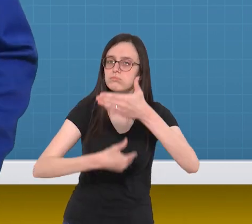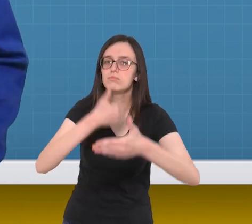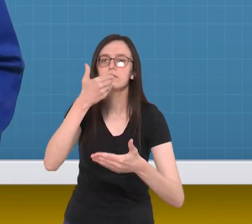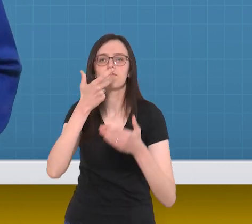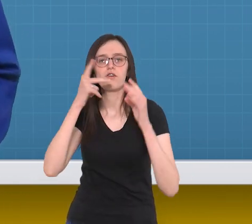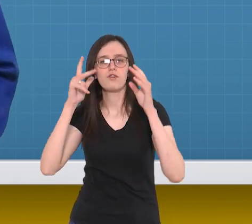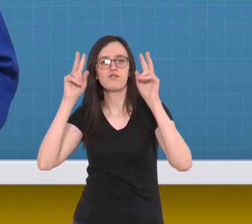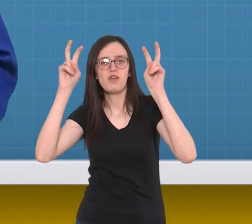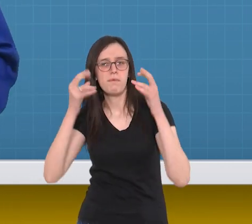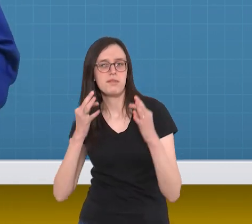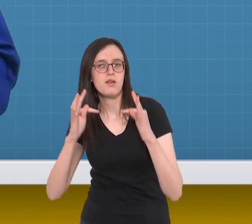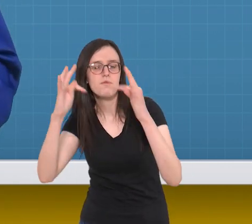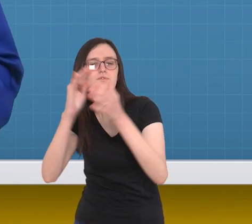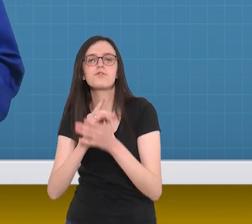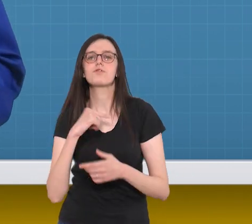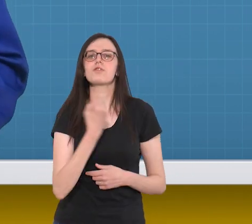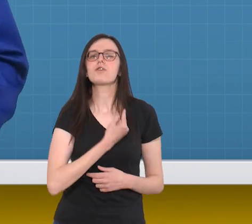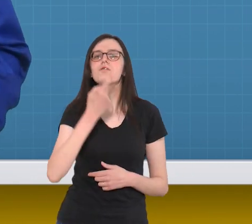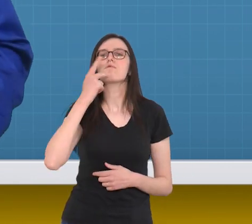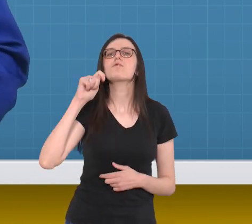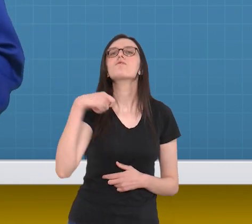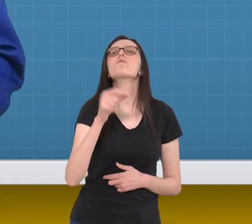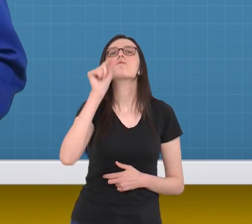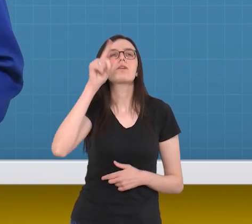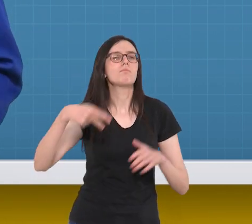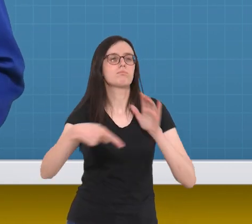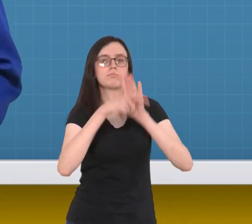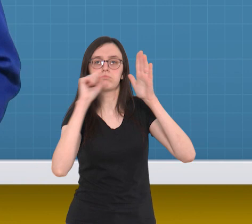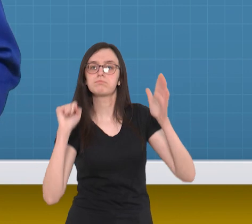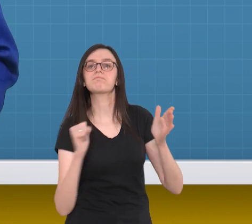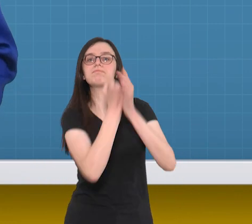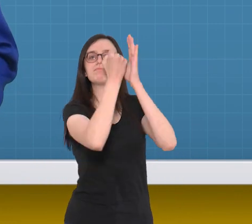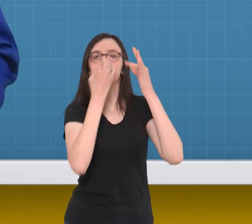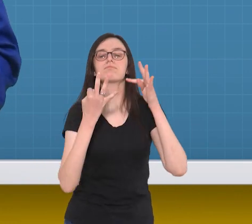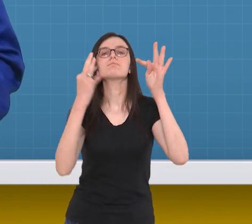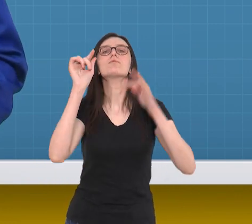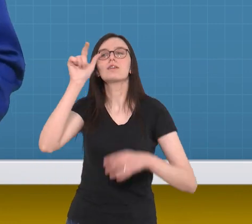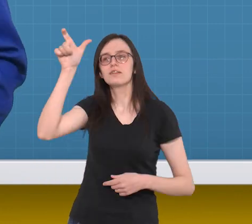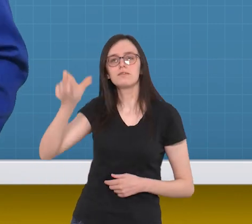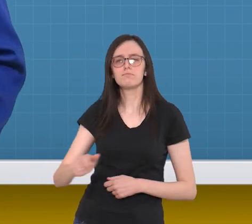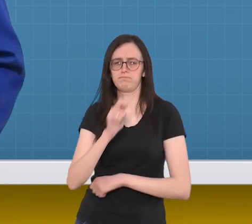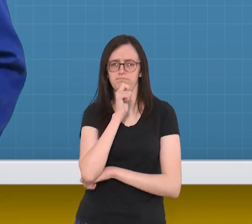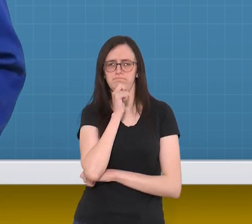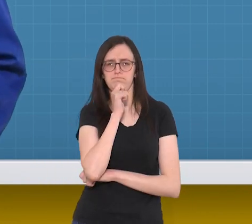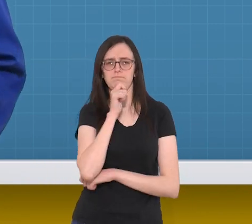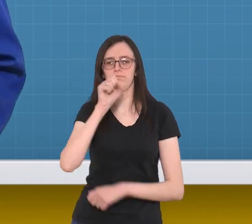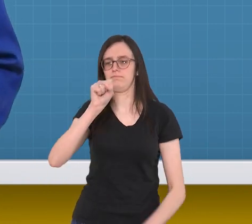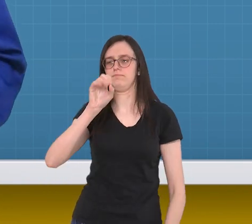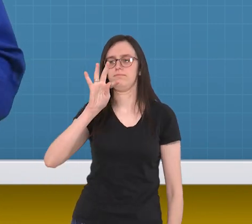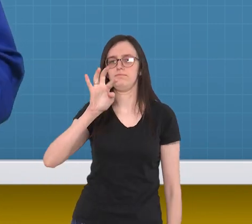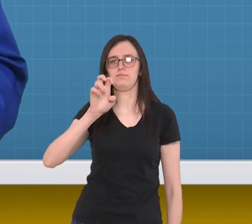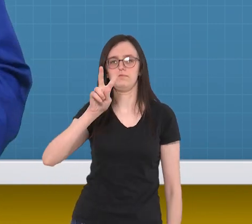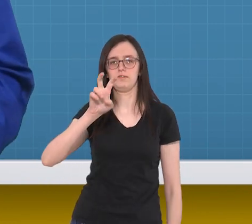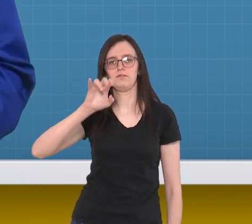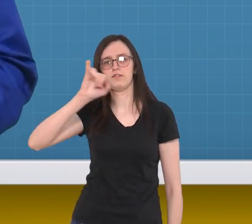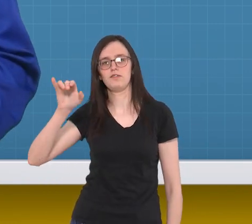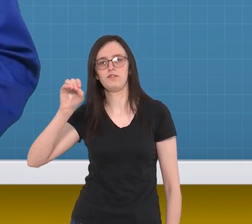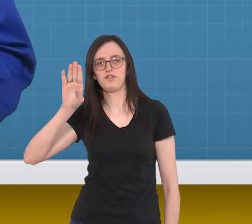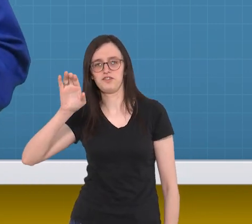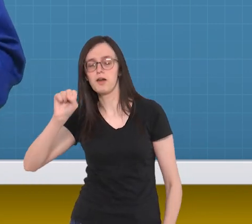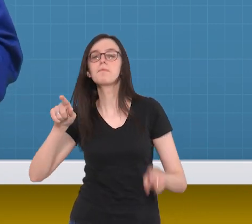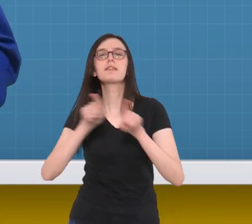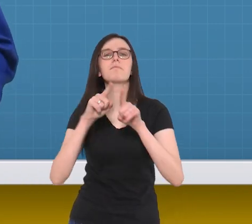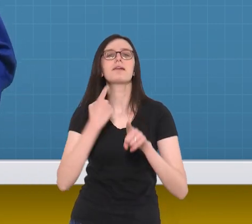mundo da tecnologia. Nós falamos um pouquinho de um ícone na tecnologia que foi o Steve Jobs. Gostaram disso? Resolvemos alguns